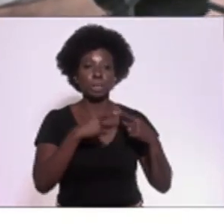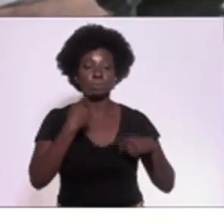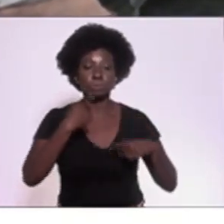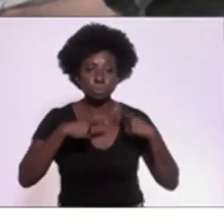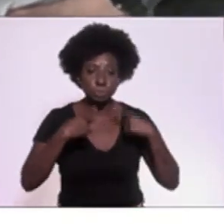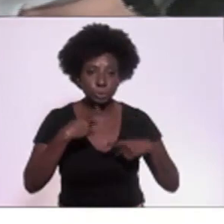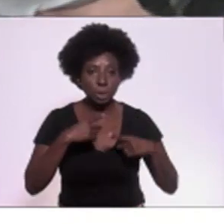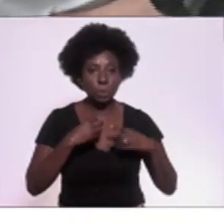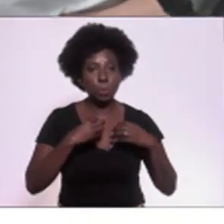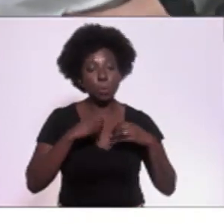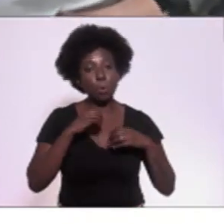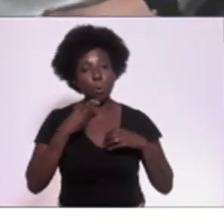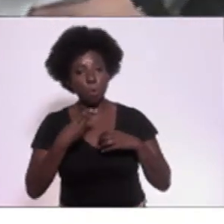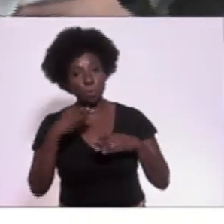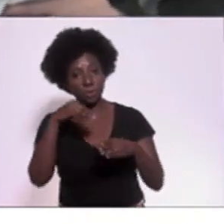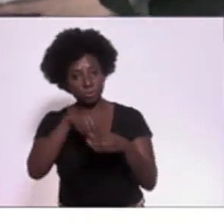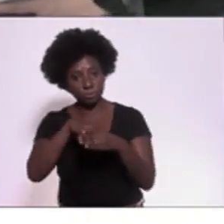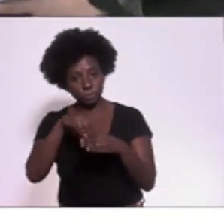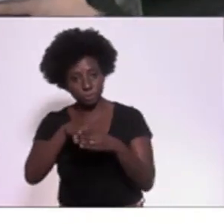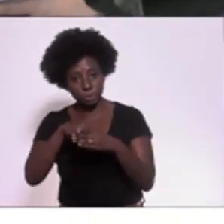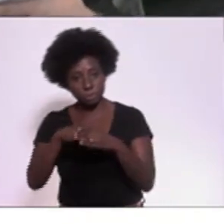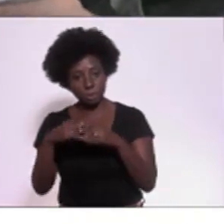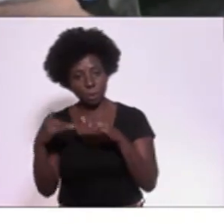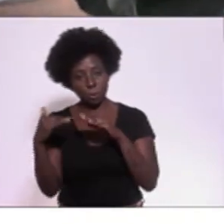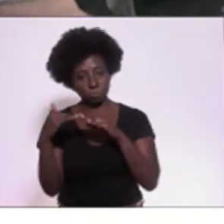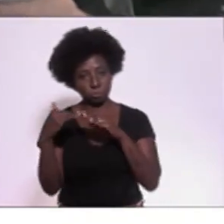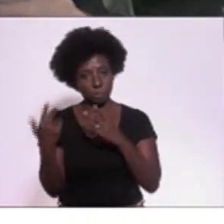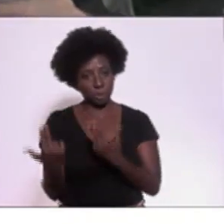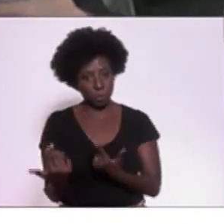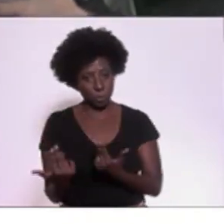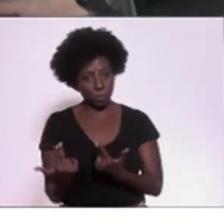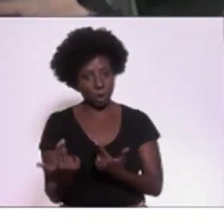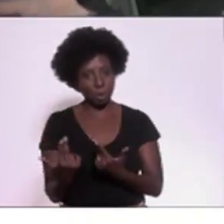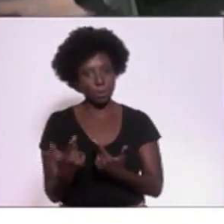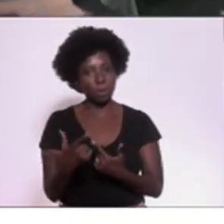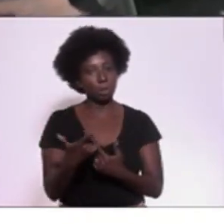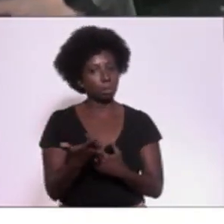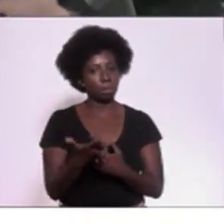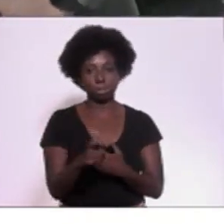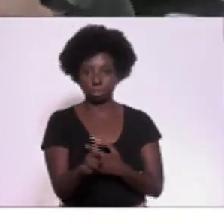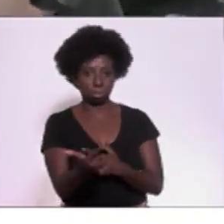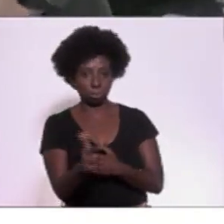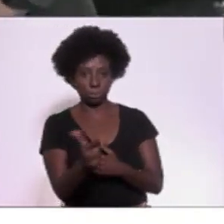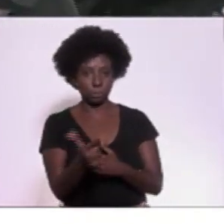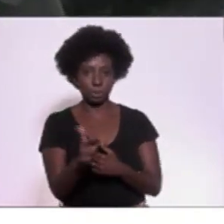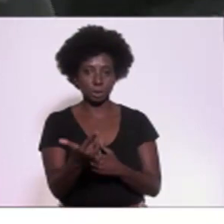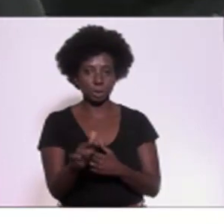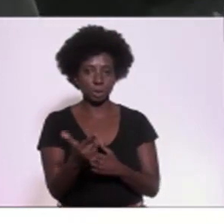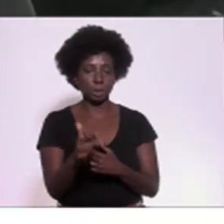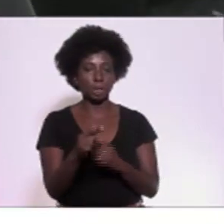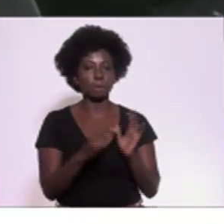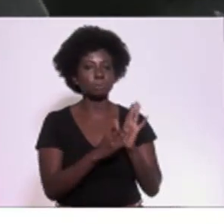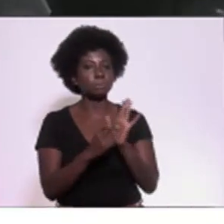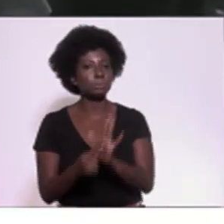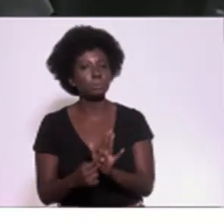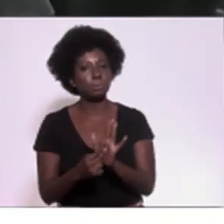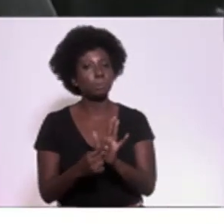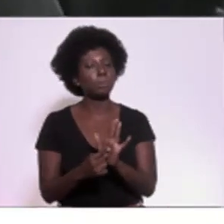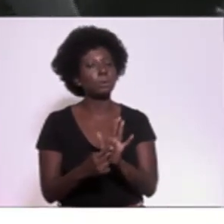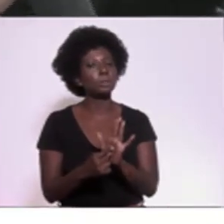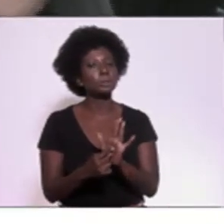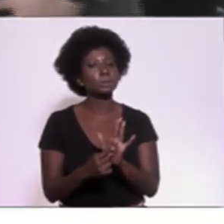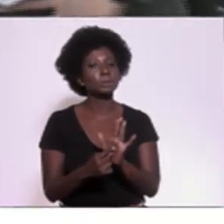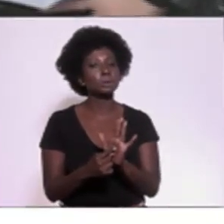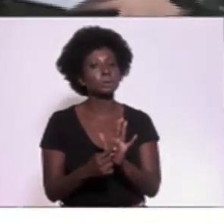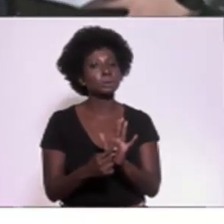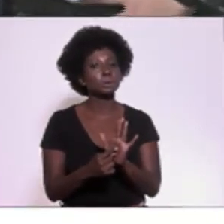projeto semelhante a outro considerado inconstitucional de acordo com o parecer da Comissão de